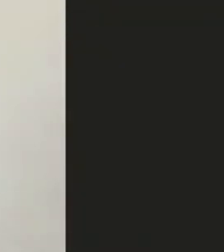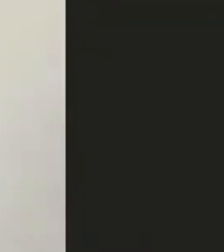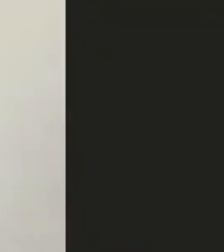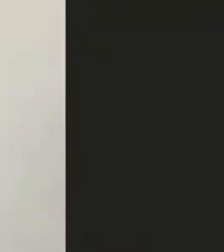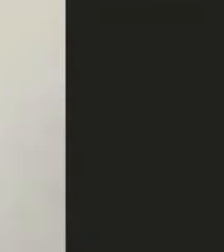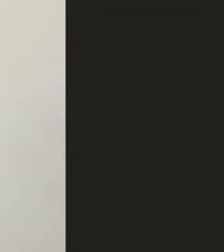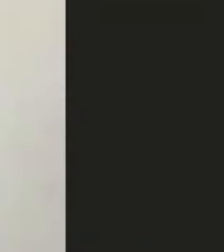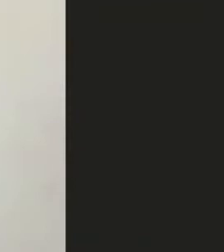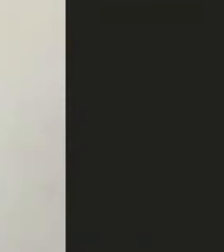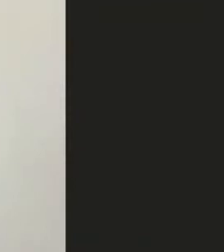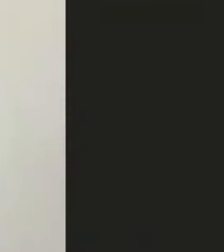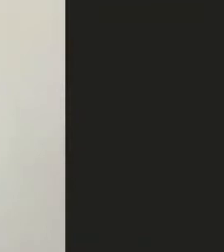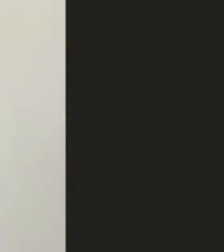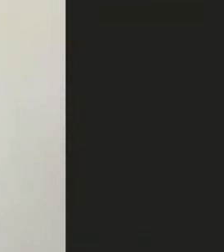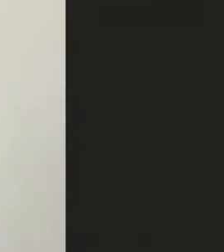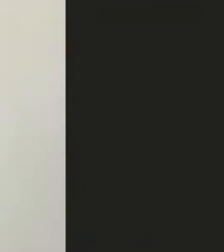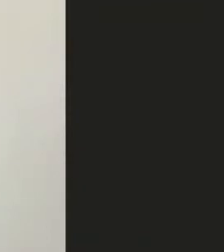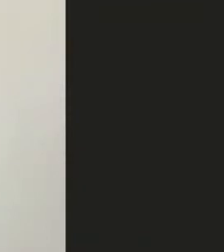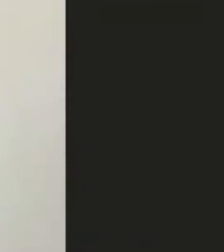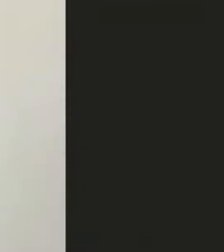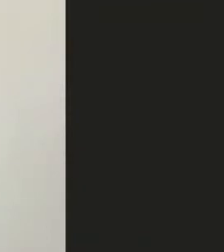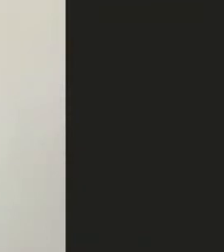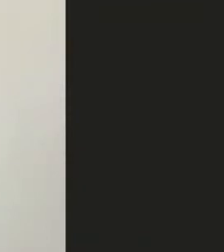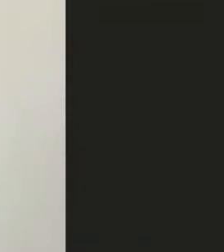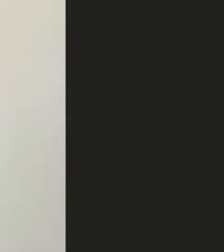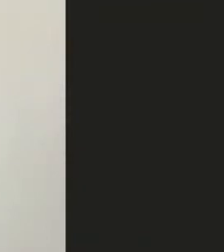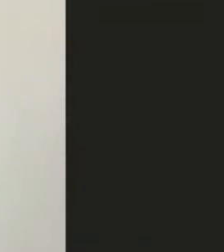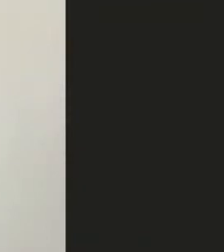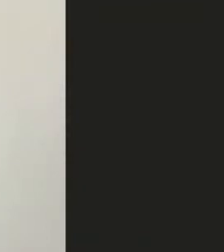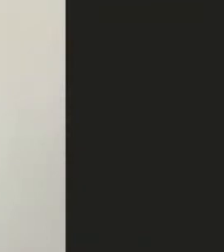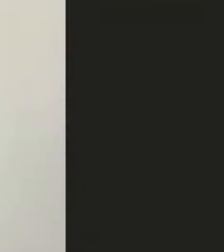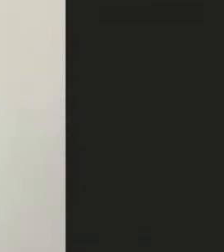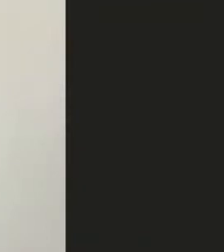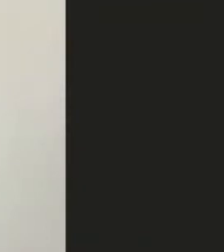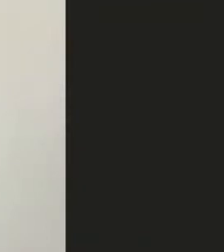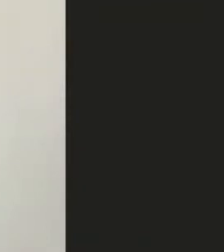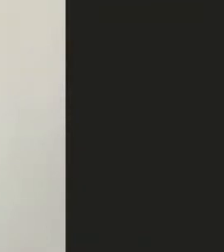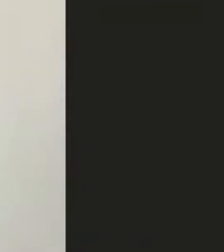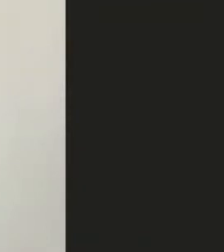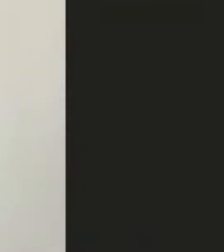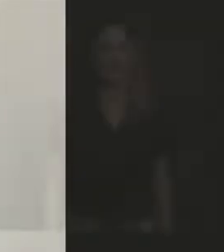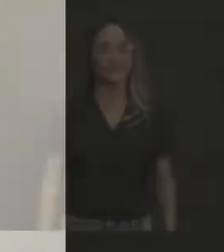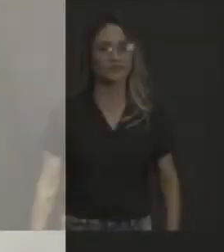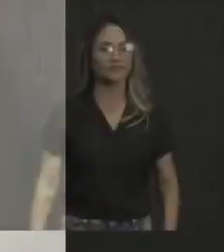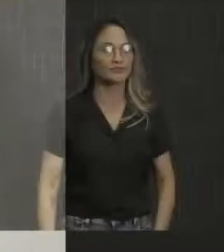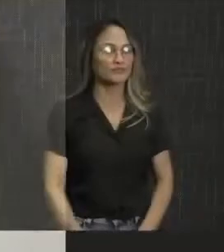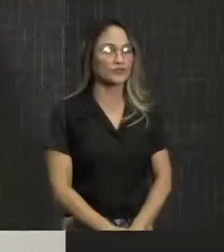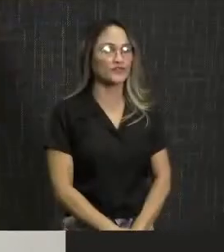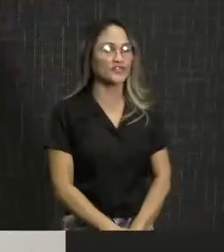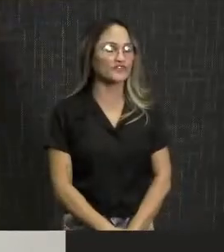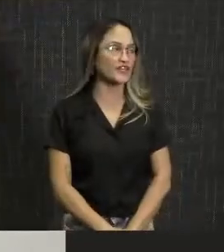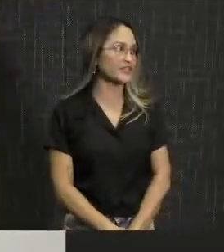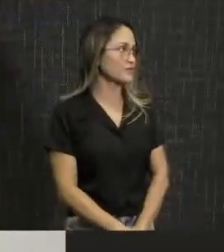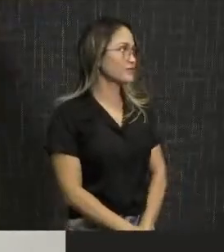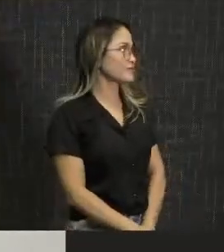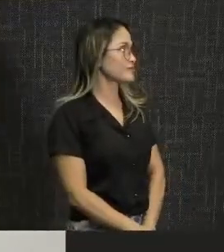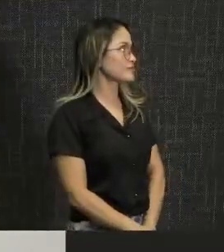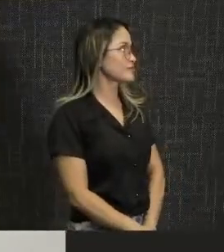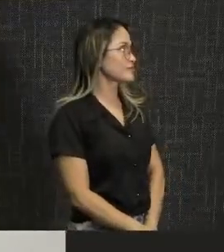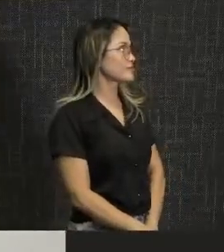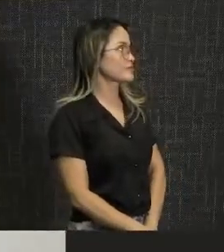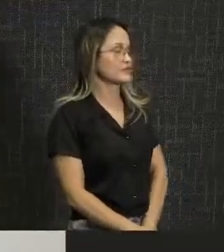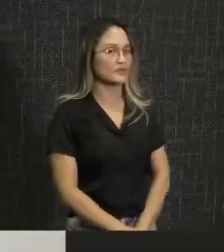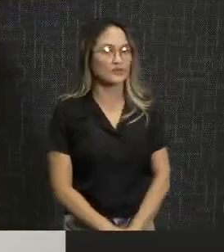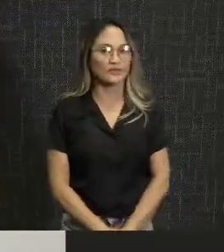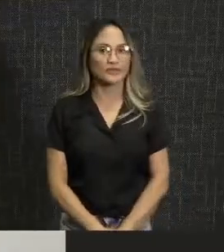Enquanto a gente estiver crescendo abaixo de 2,5, a gente não vai ver grandes razões para a gente ter uma inflação alta. Então,